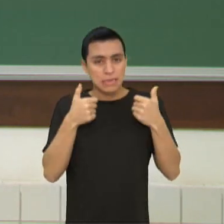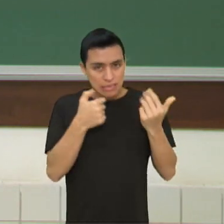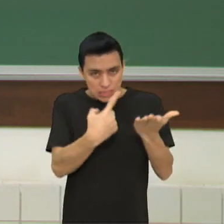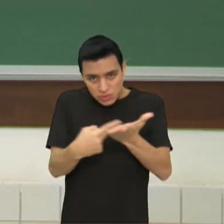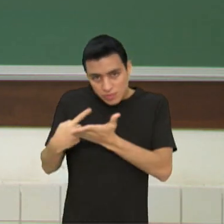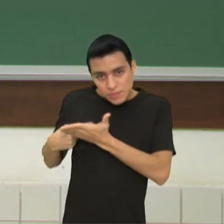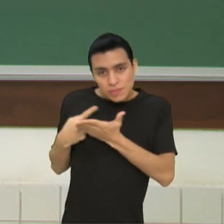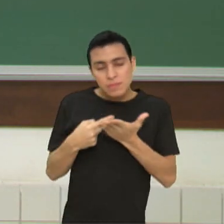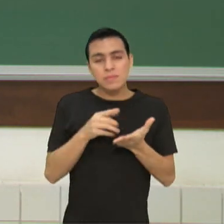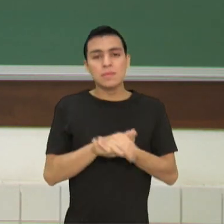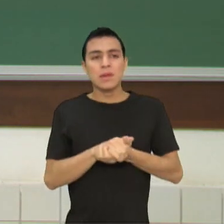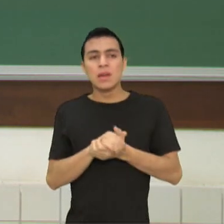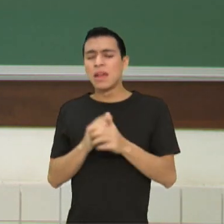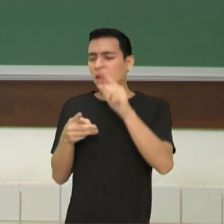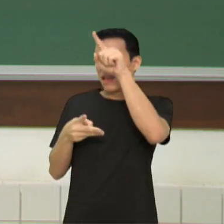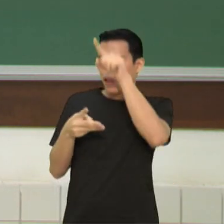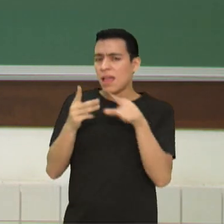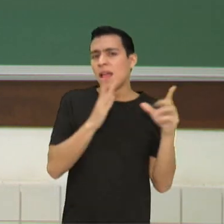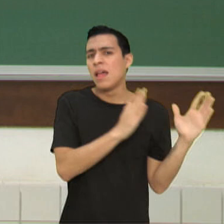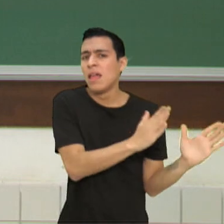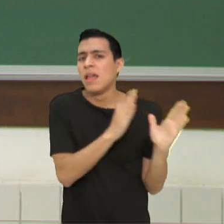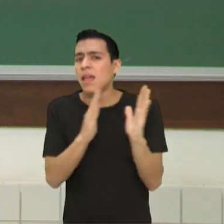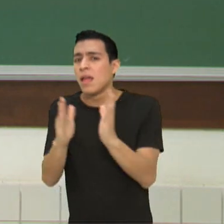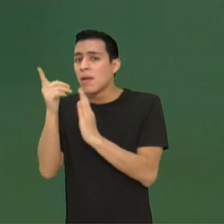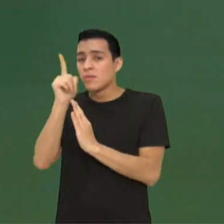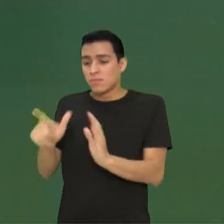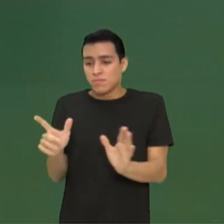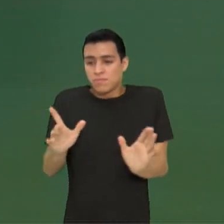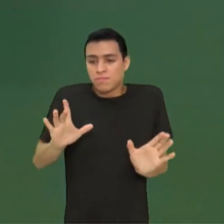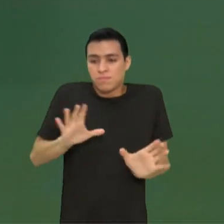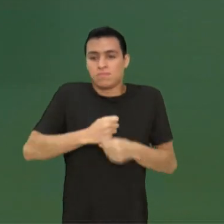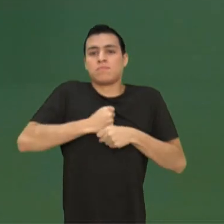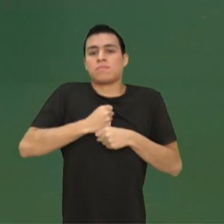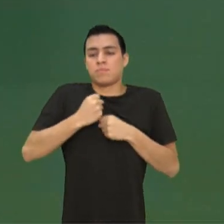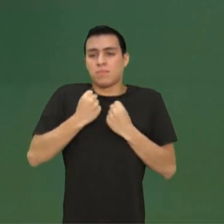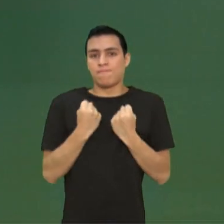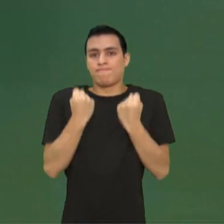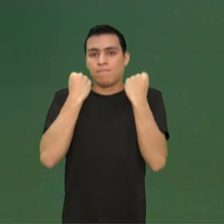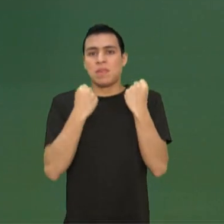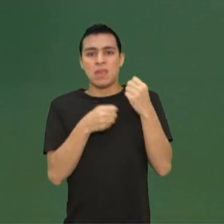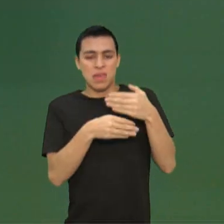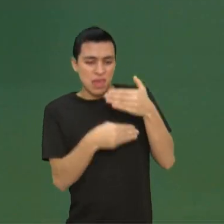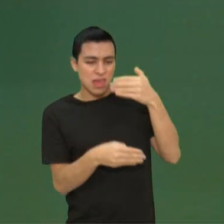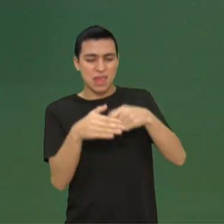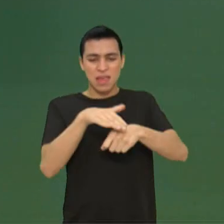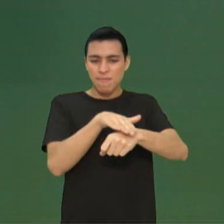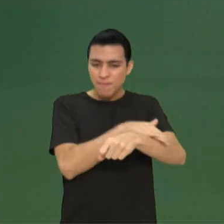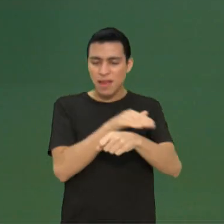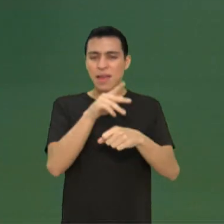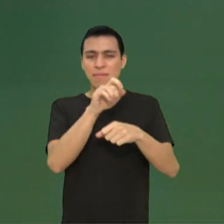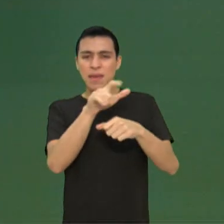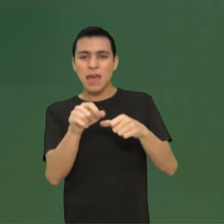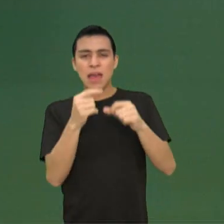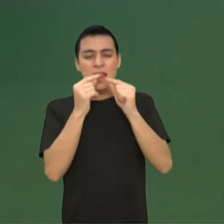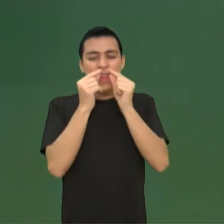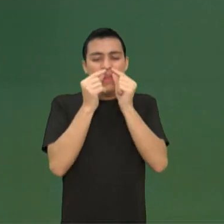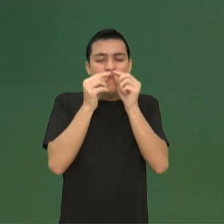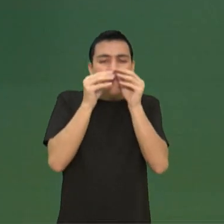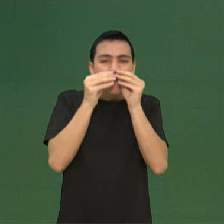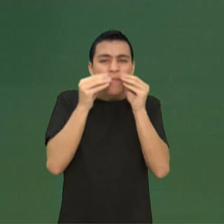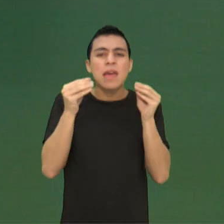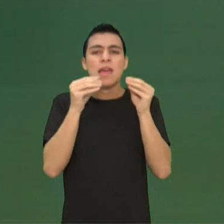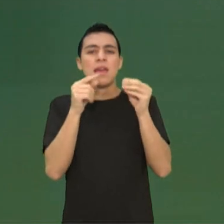Combinado? 3 etapas para a gente ter imunidade. A barreira, a pele, os pelinhos do nariz,